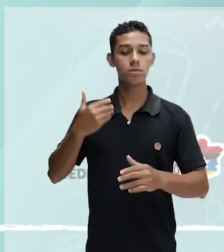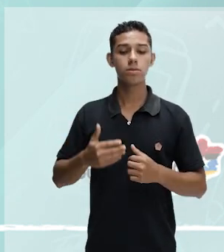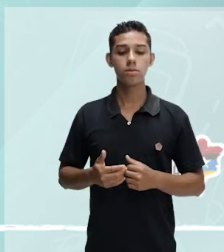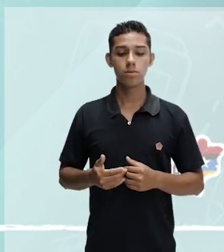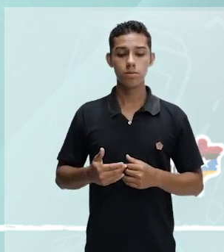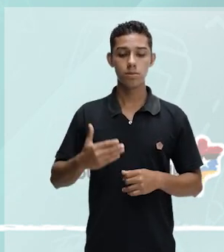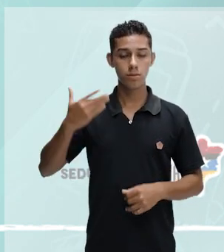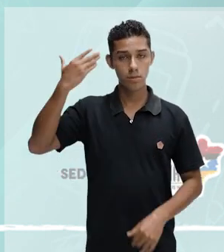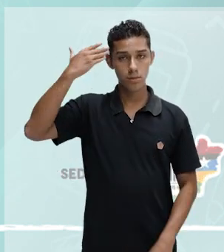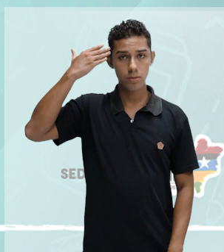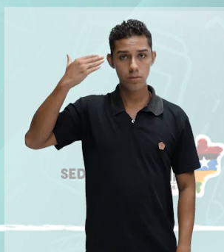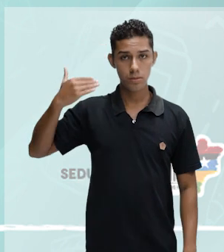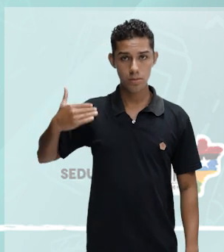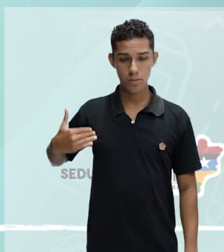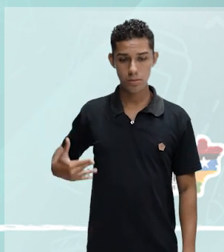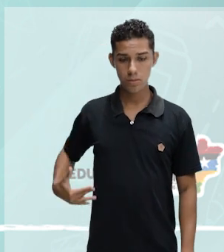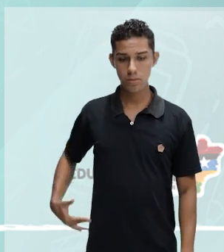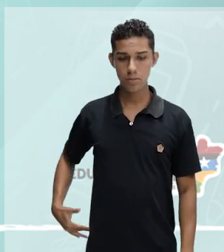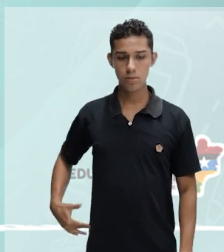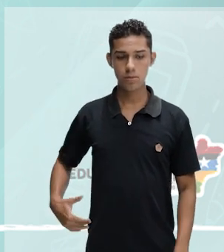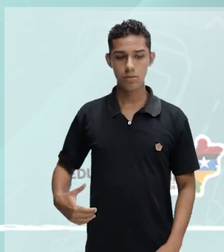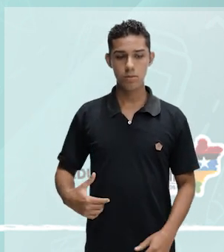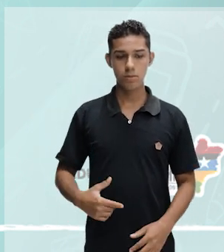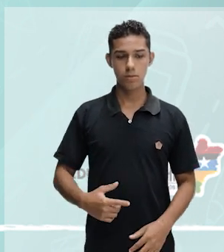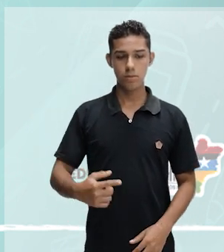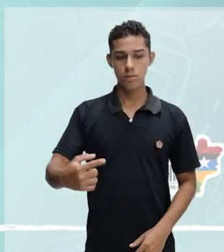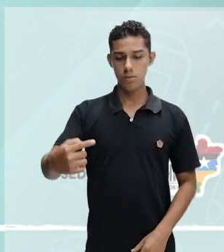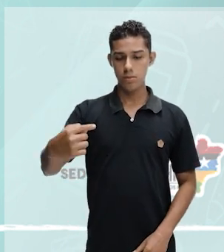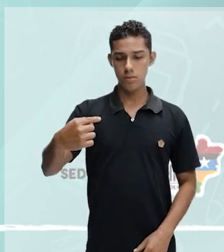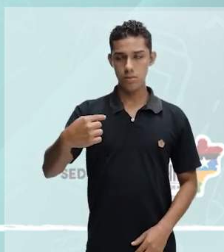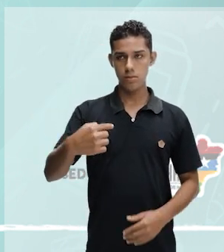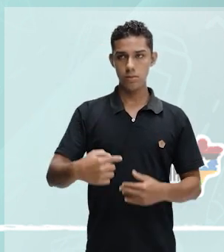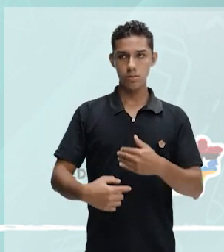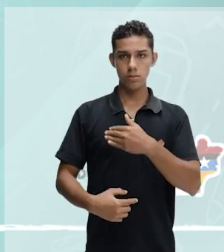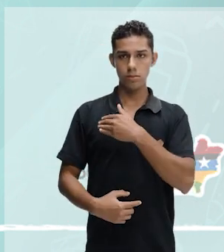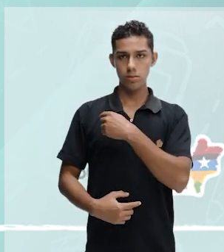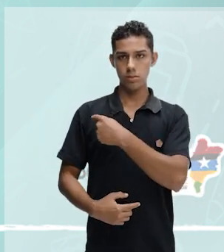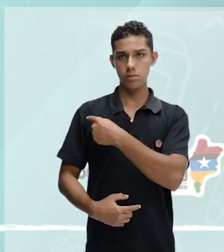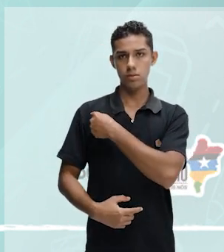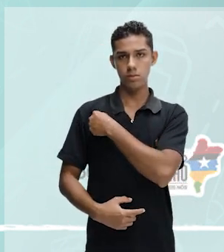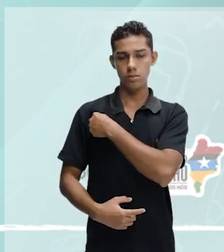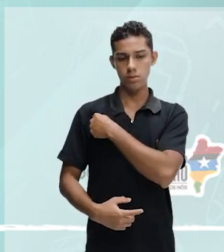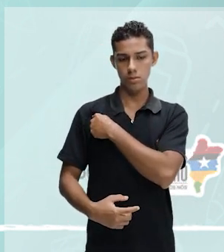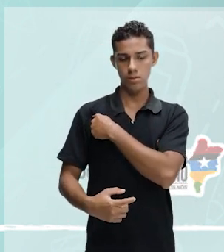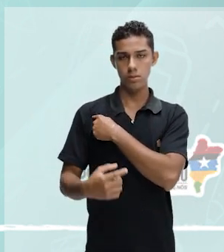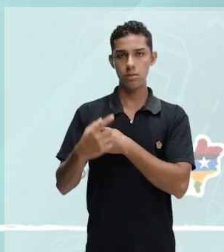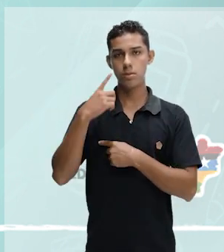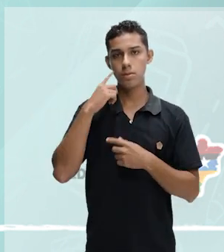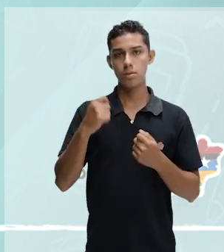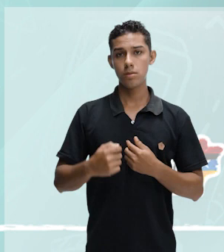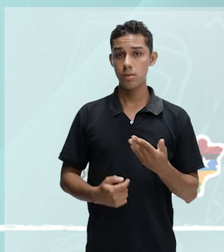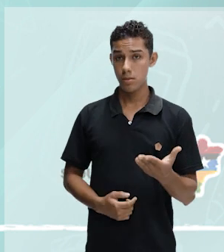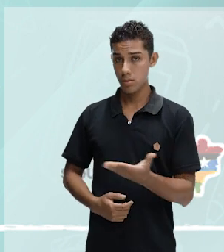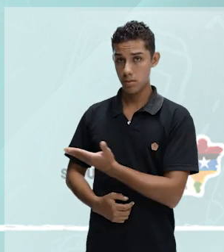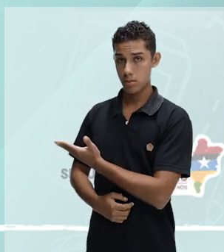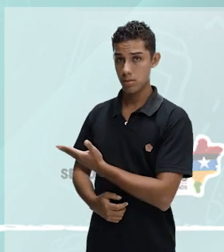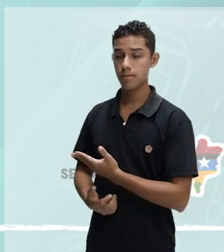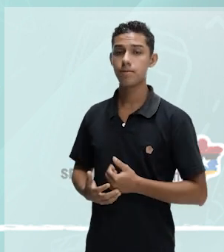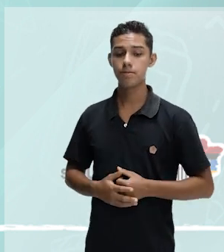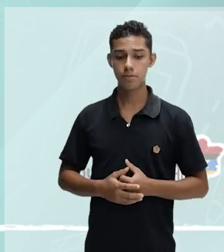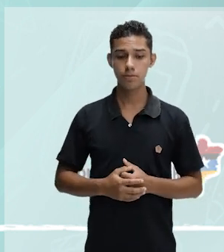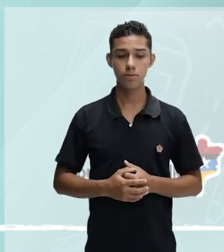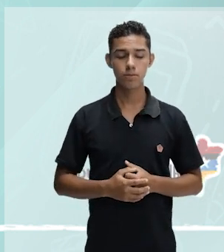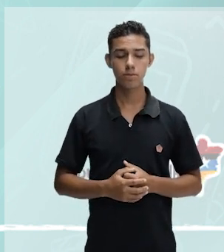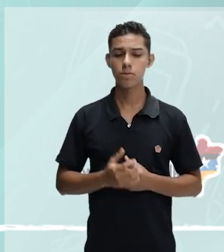quê? Ele entra no meu corpo aqui pela frente, ó. Ele vai perfurar meu corpo aqui pela frente. E ele